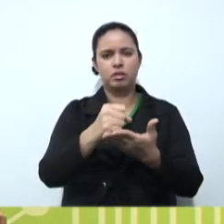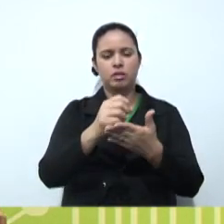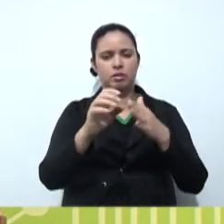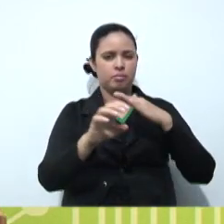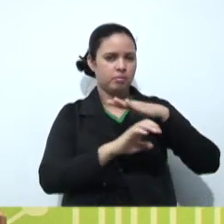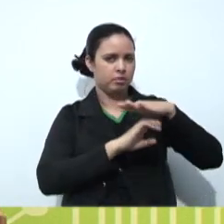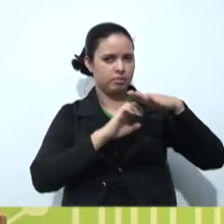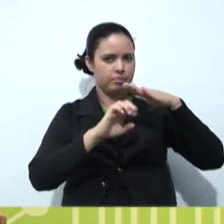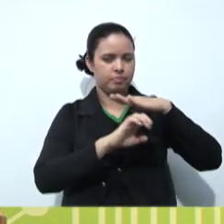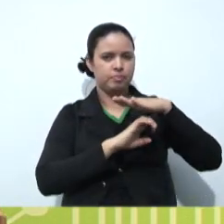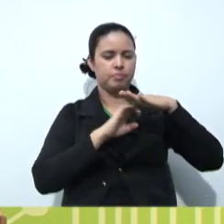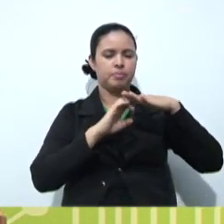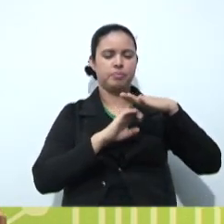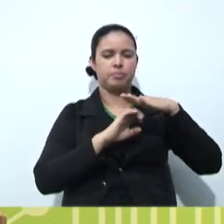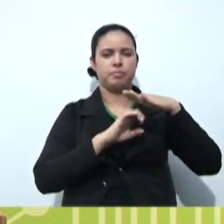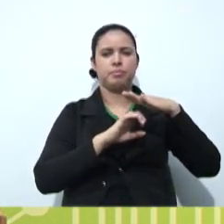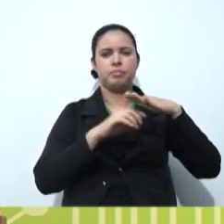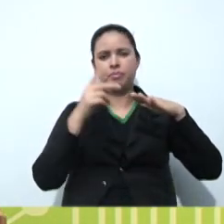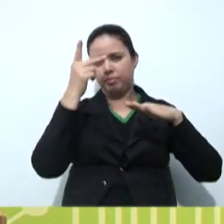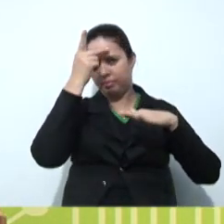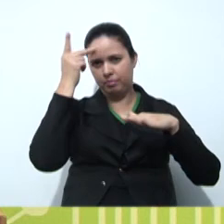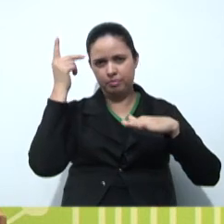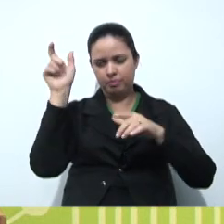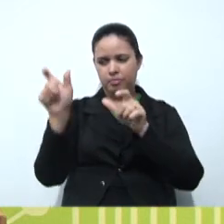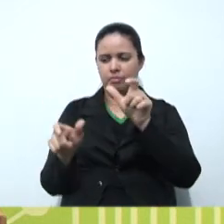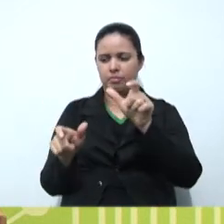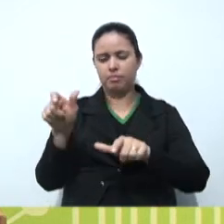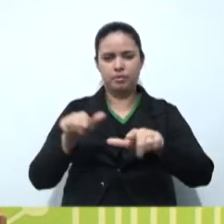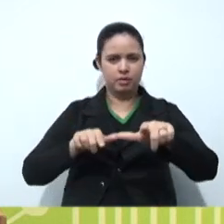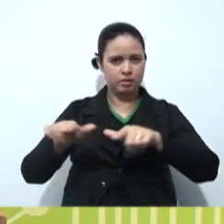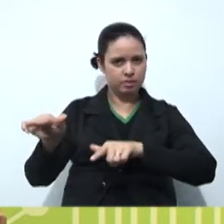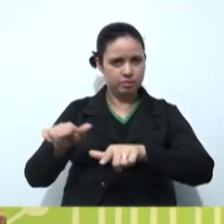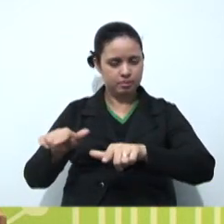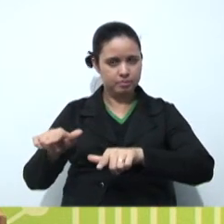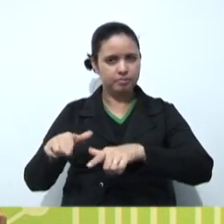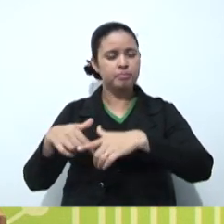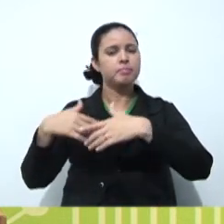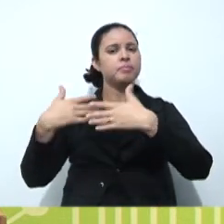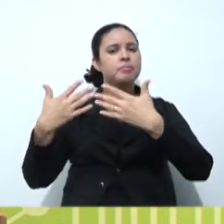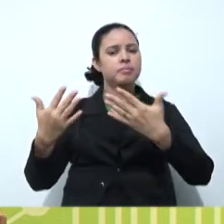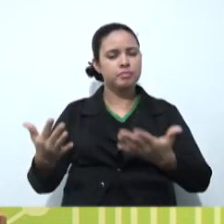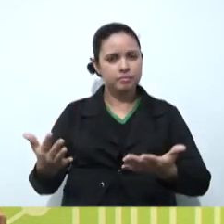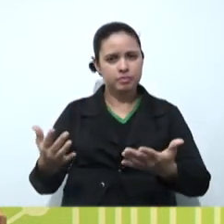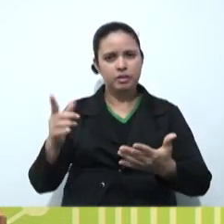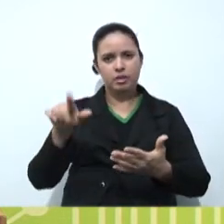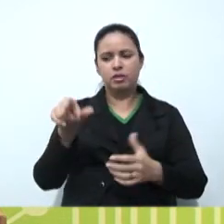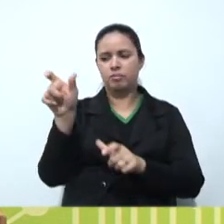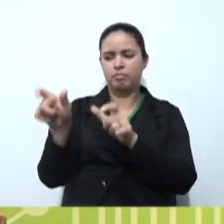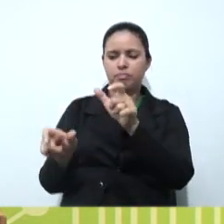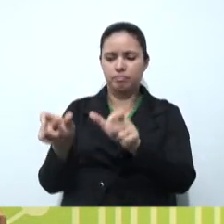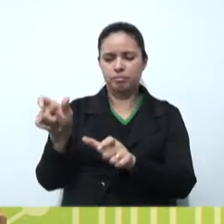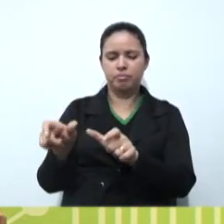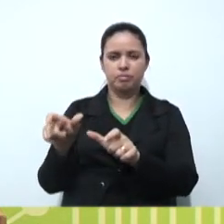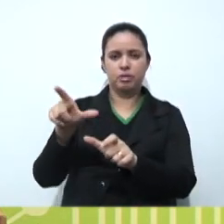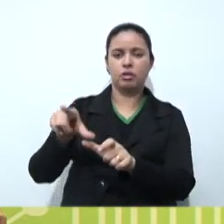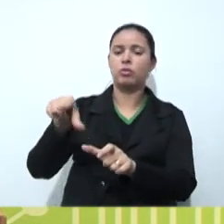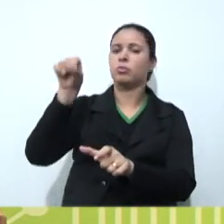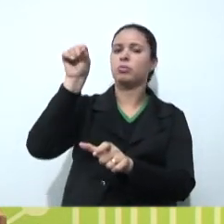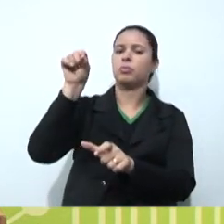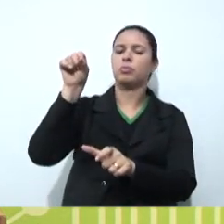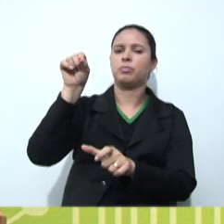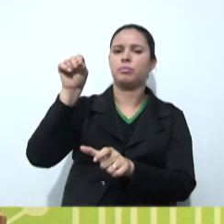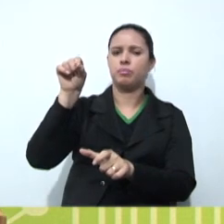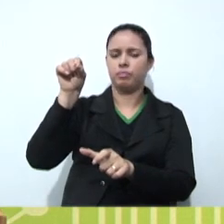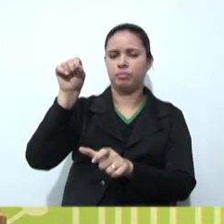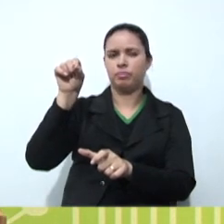empresa e os trabalhadores. Ah, mas ela é composta por trabalhadores da empresa, claro, mas são trabalhadores eleitos por